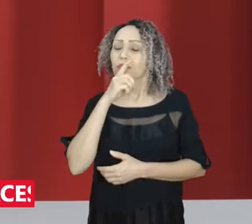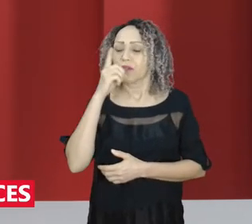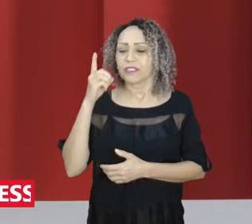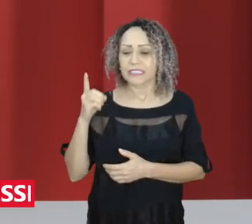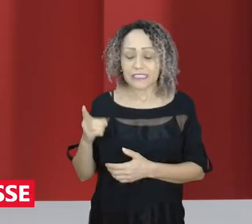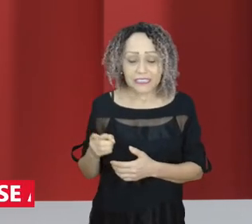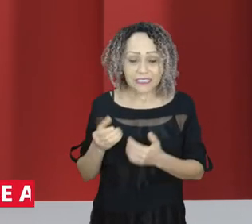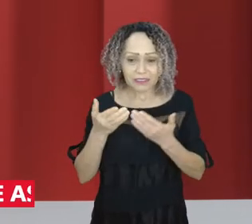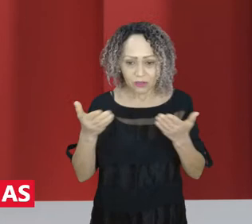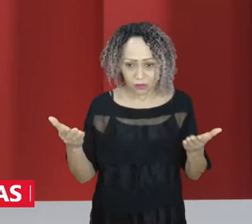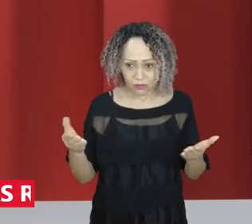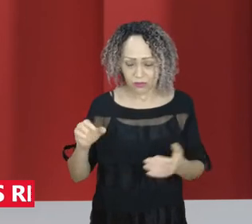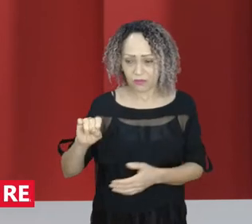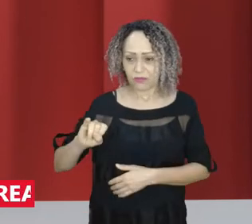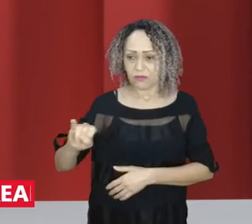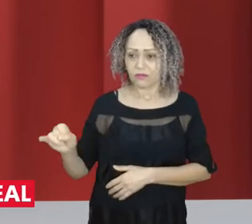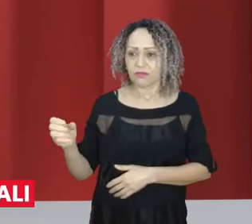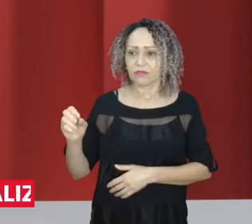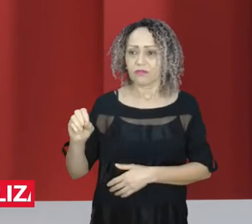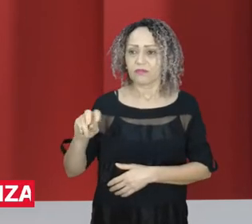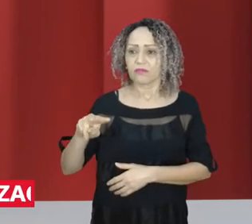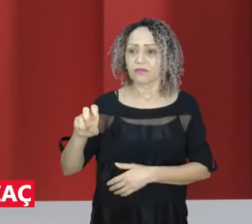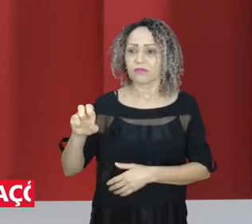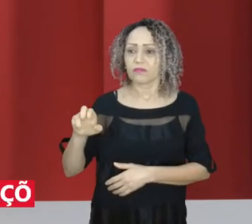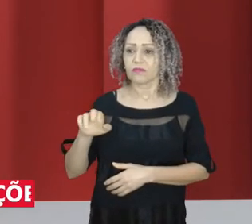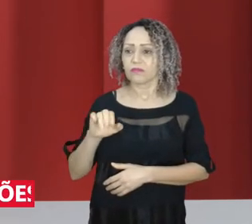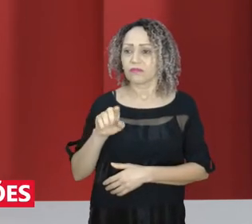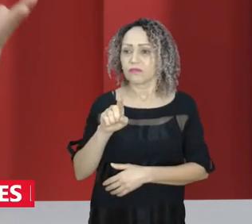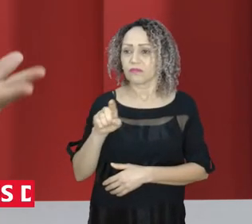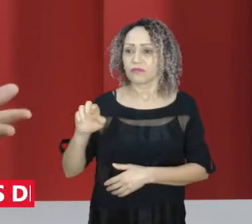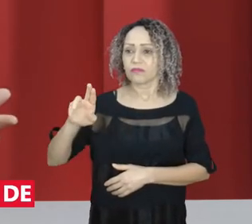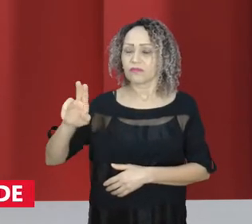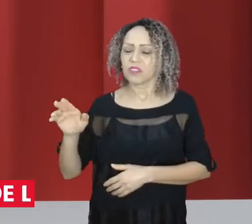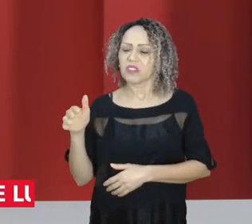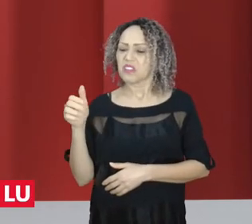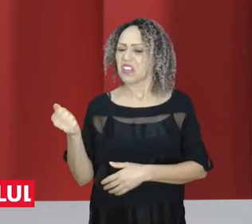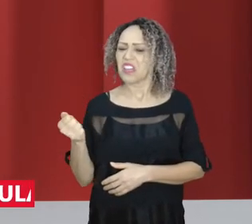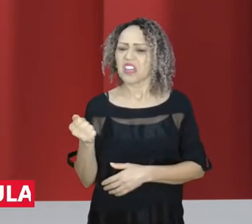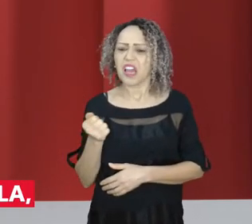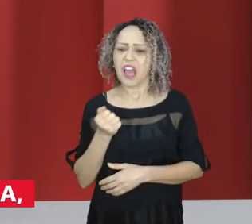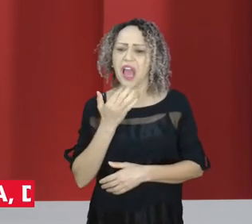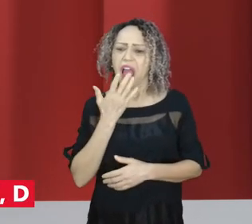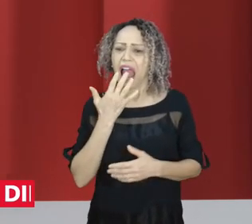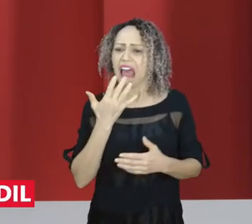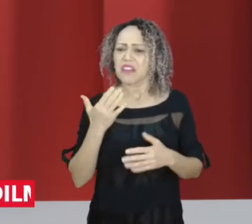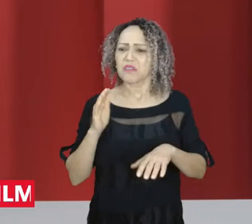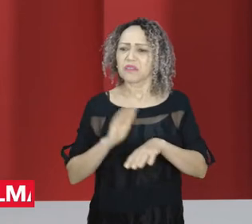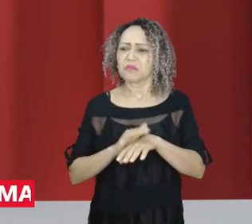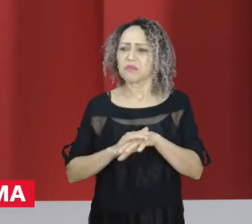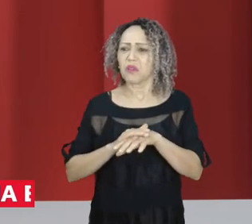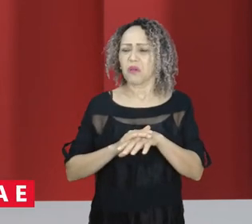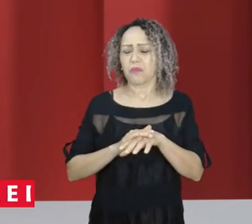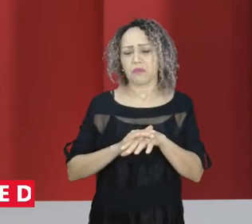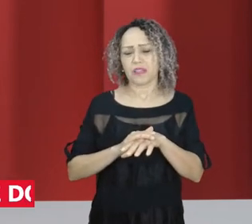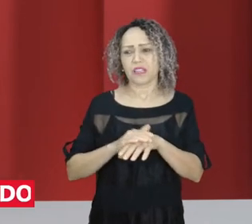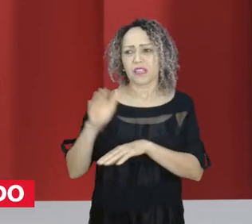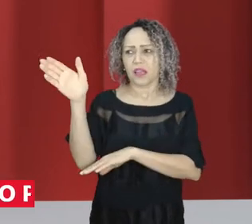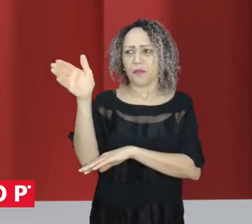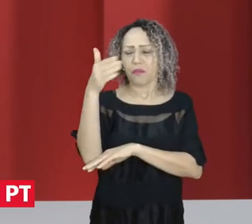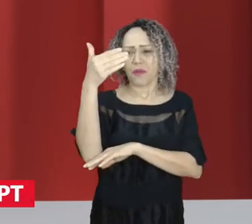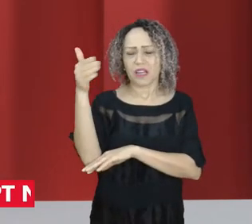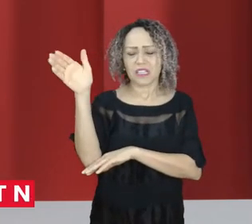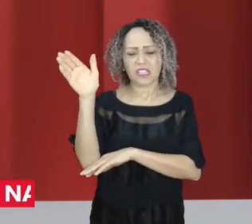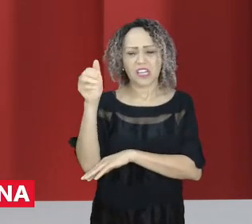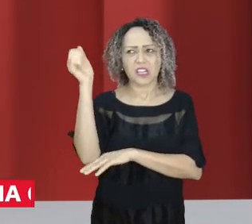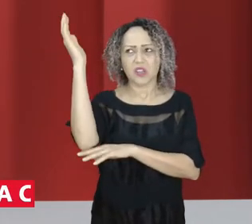a todos e todas, né, do país, todos os brasileiros. Uso camiseta do Lula, do Brasil com Lula presidente, estrela do